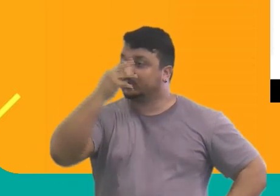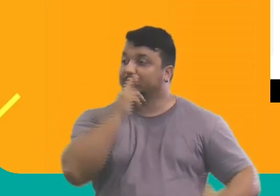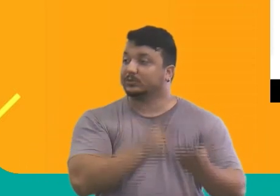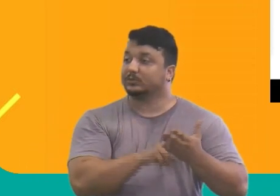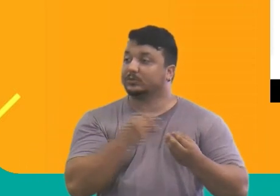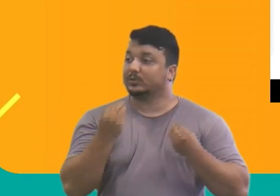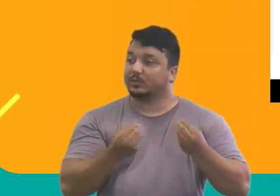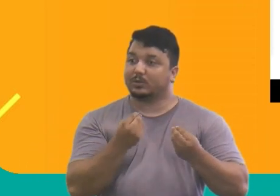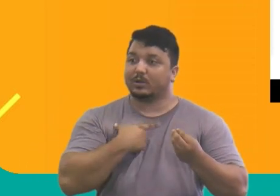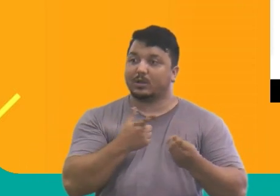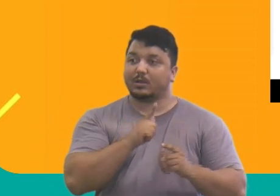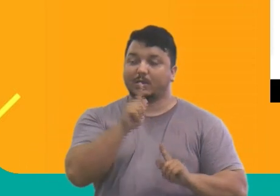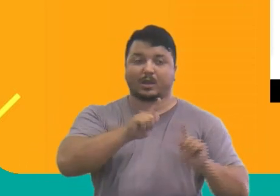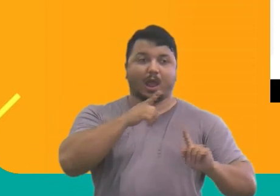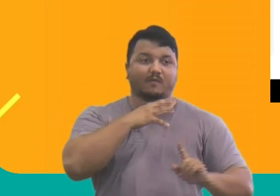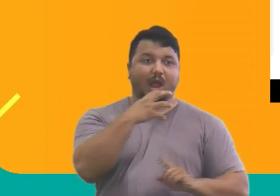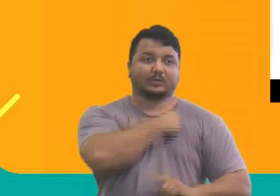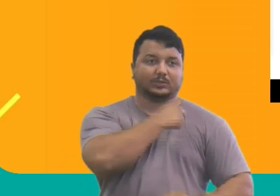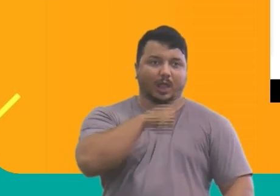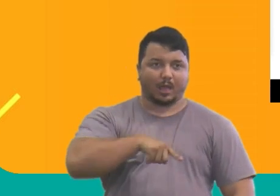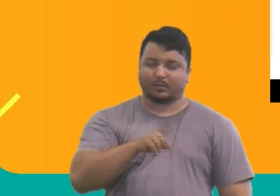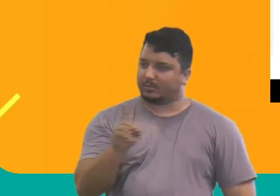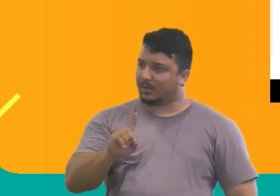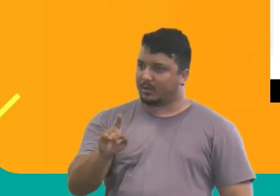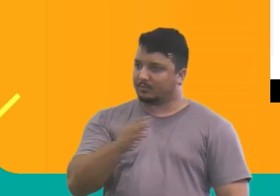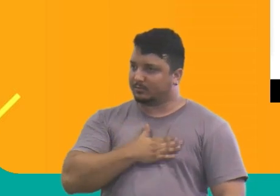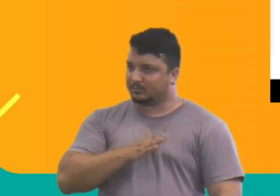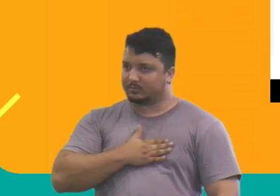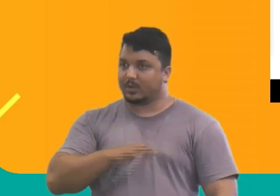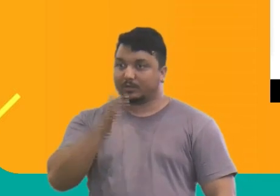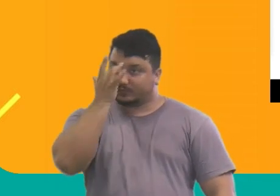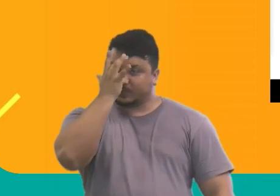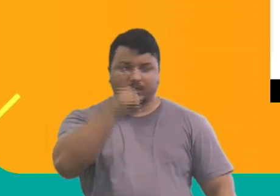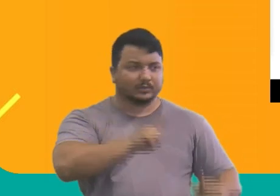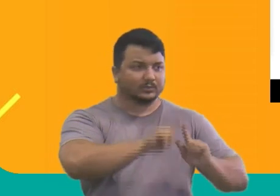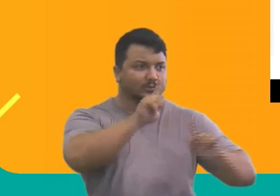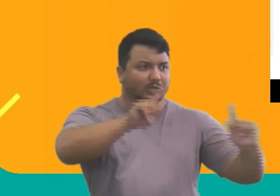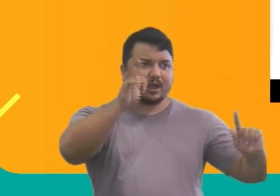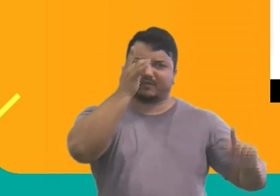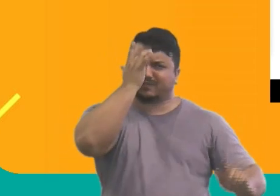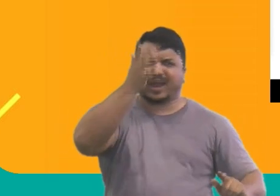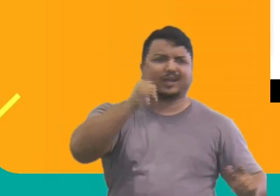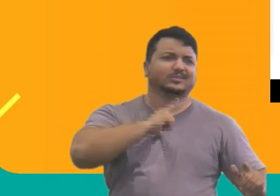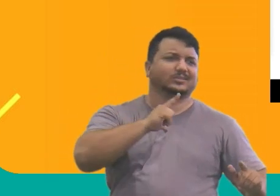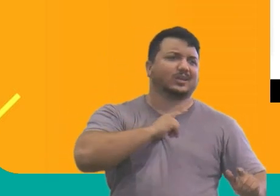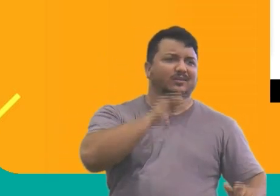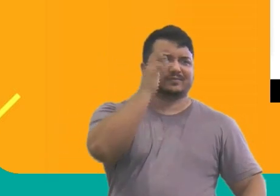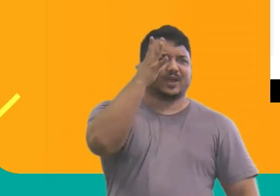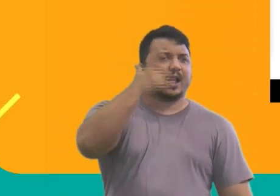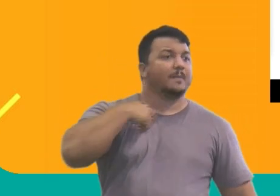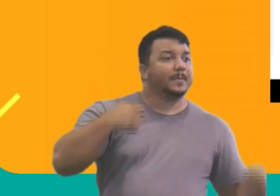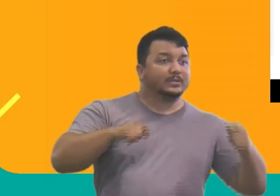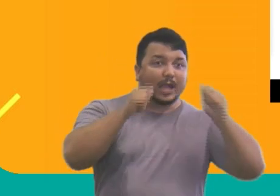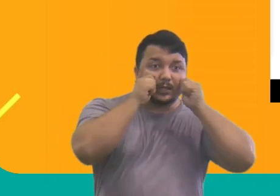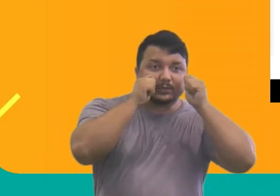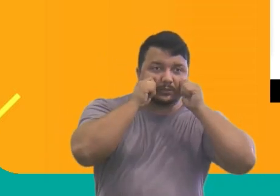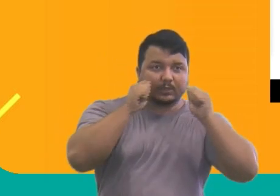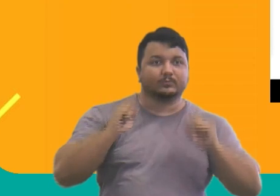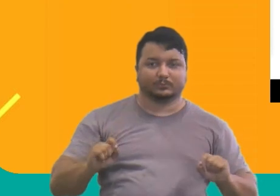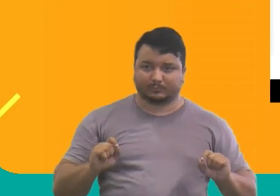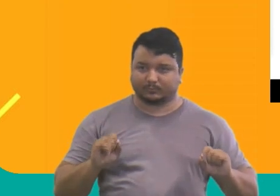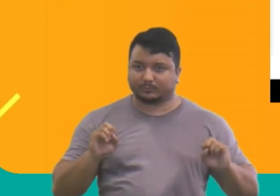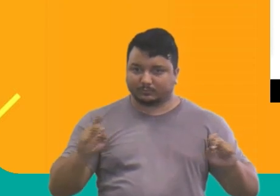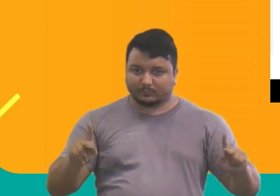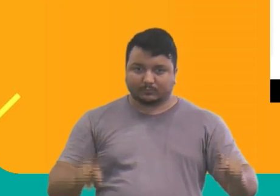o gráfico morde, né? É uma questão fácil. Viu o gráfico? Questão fácil. Preciso só que você aprenda a ler o gráfico, ok?